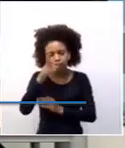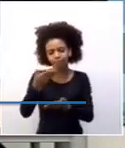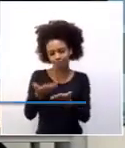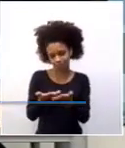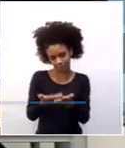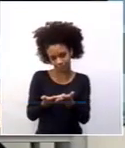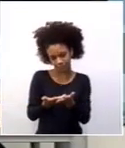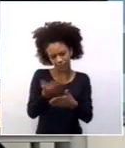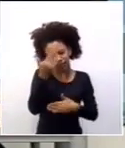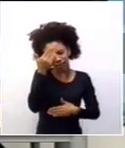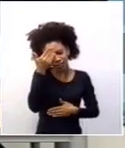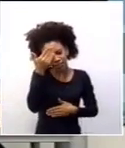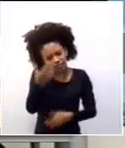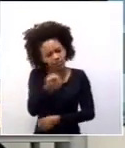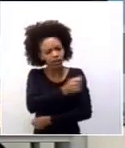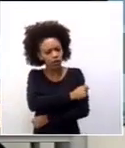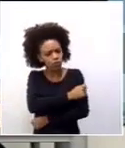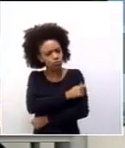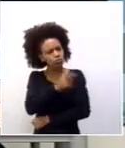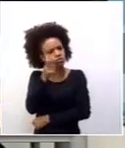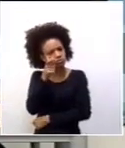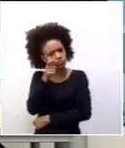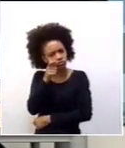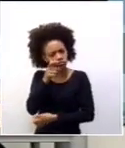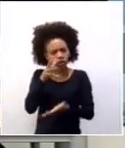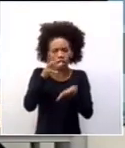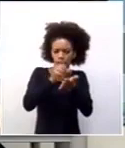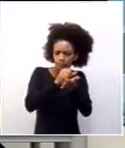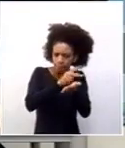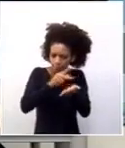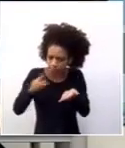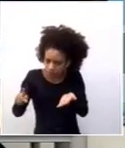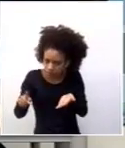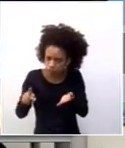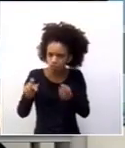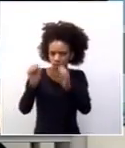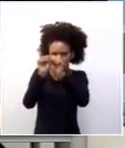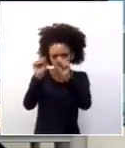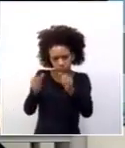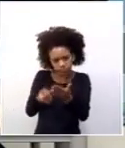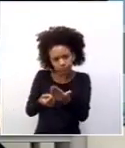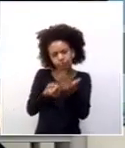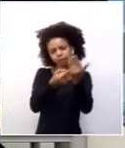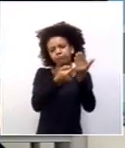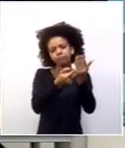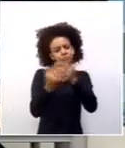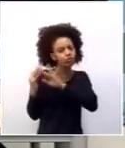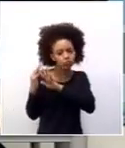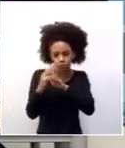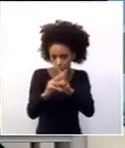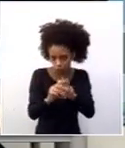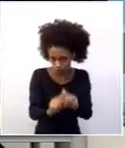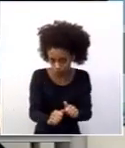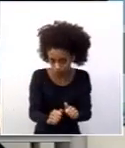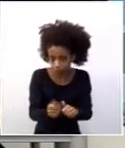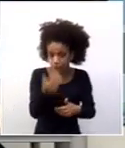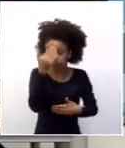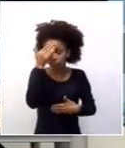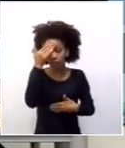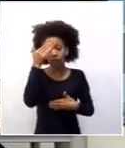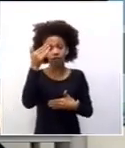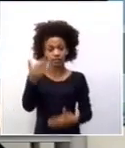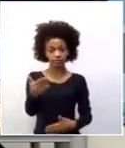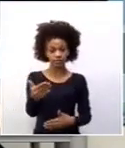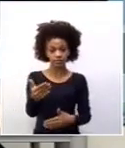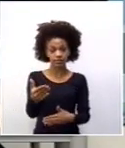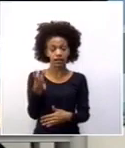de todos os alunos que estão assistindo a gente pelo aplicativo, pelas plataformas digitais, de uma forma geral. Queria agradecer também a